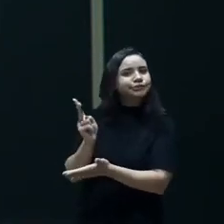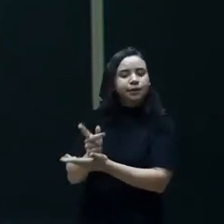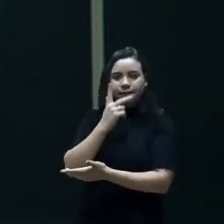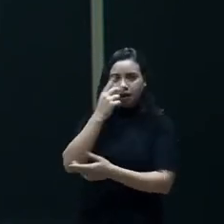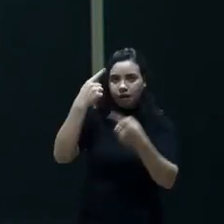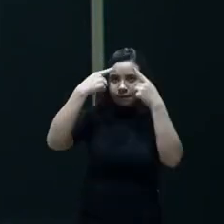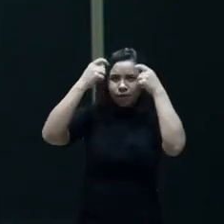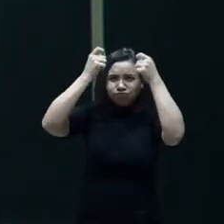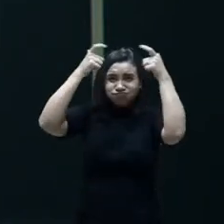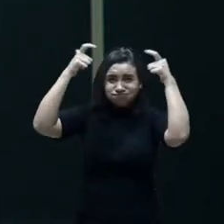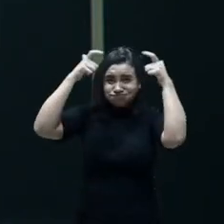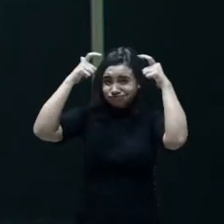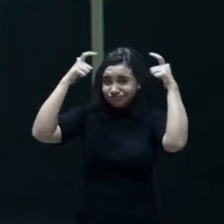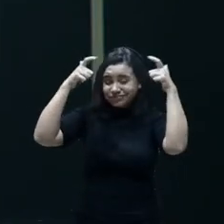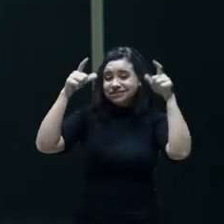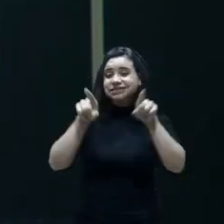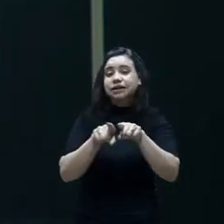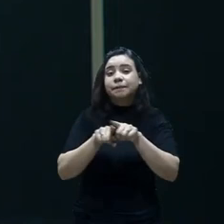Problemas com bebida.